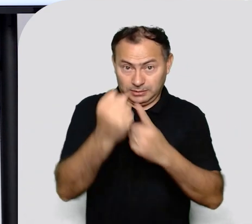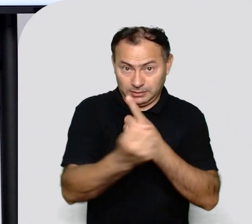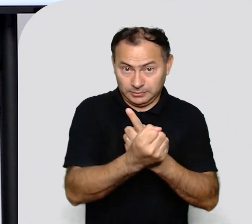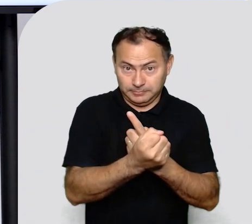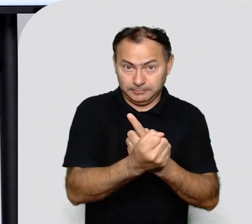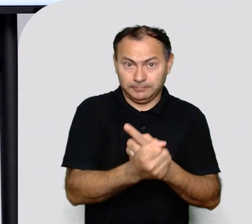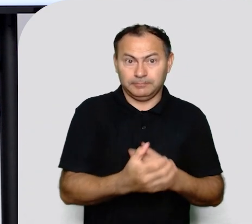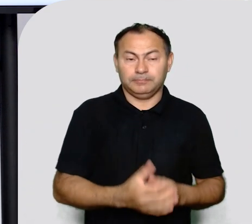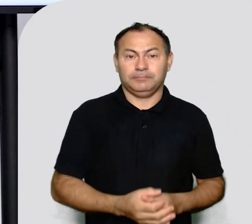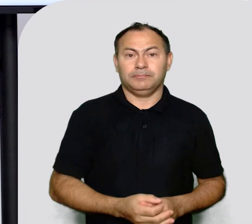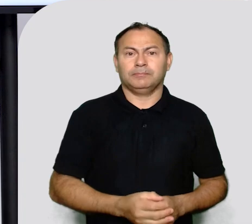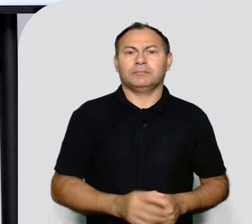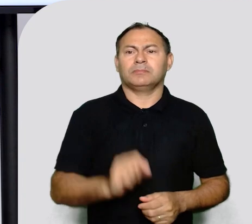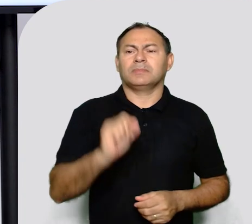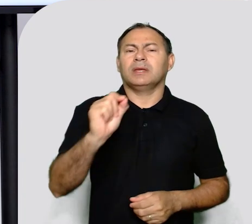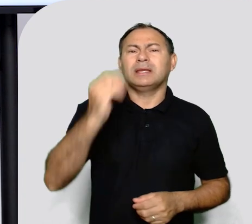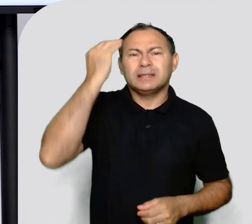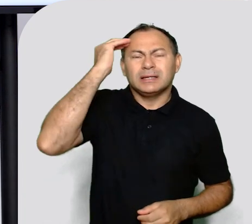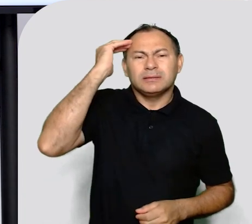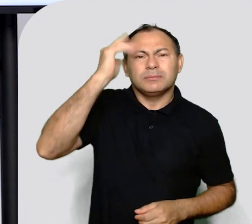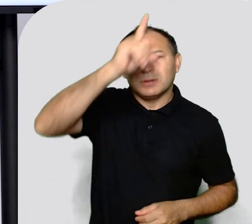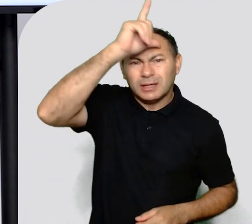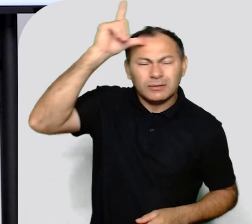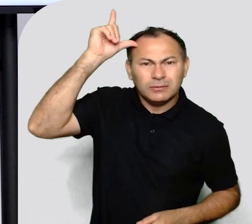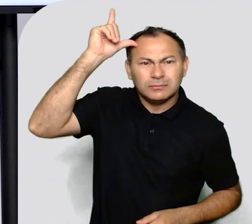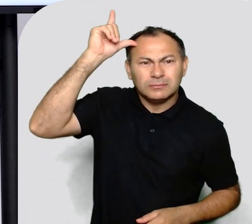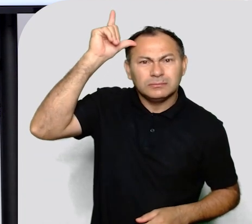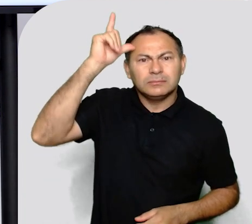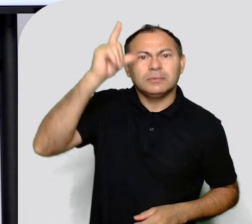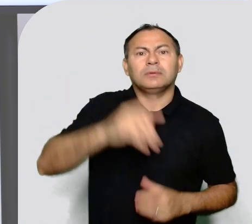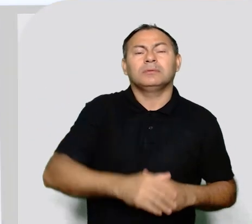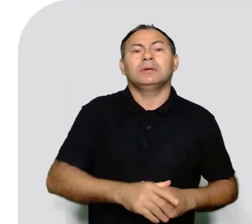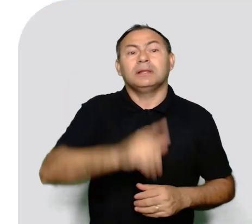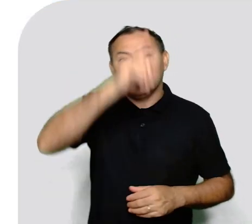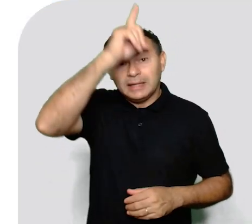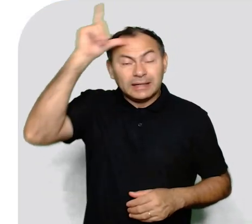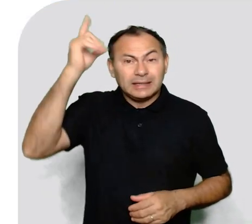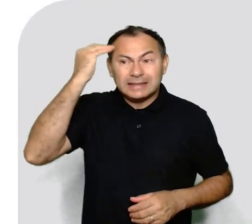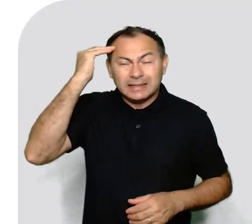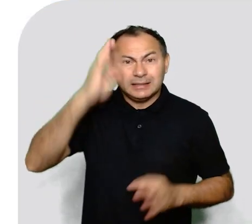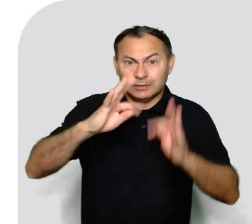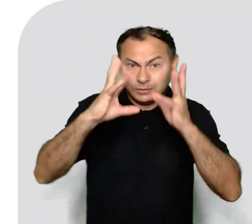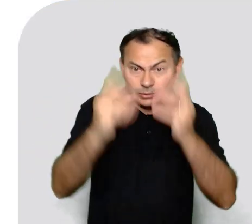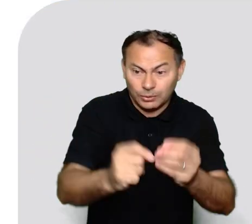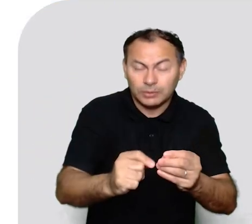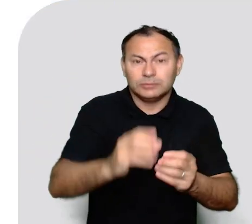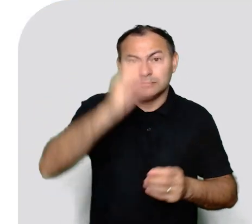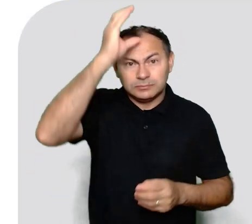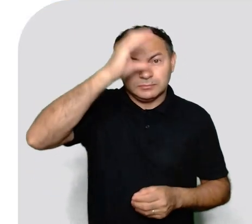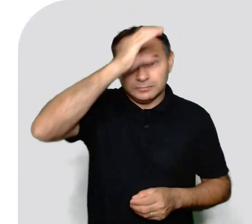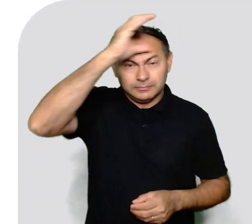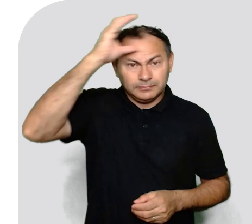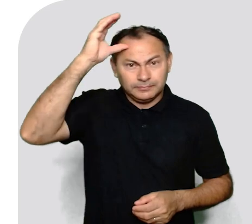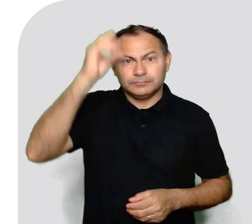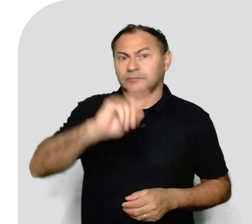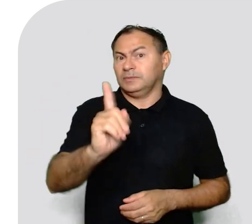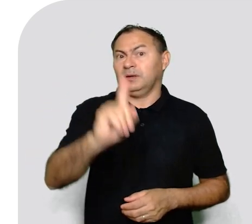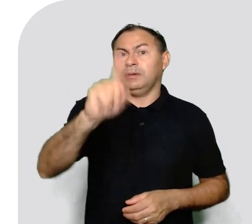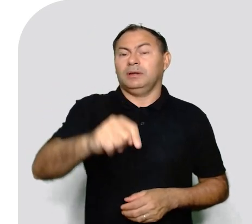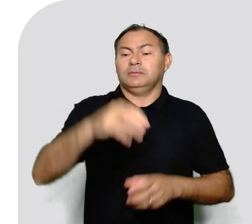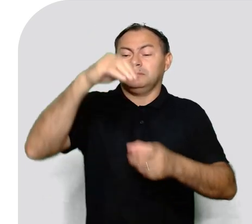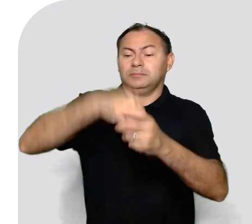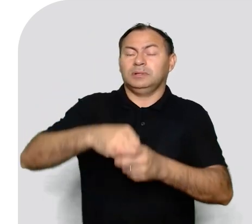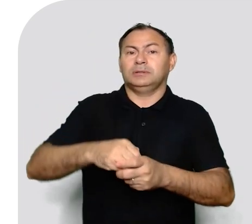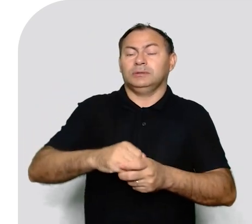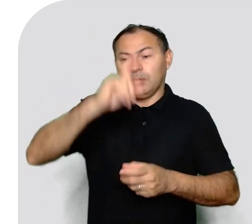sociedade. O que se entende por leigo? Por leigos entende-se aqui todos os cristãos que não